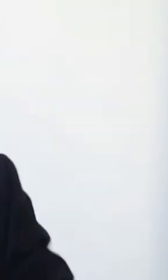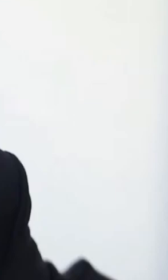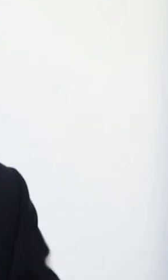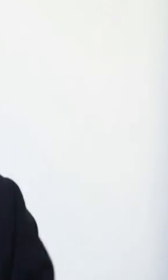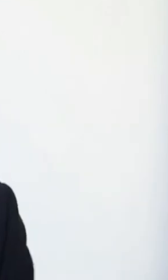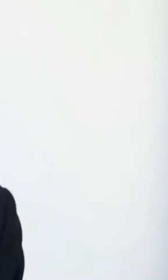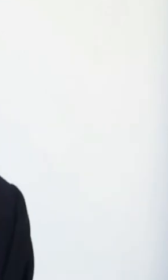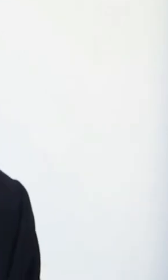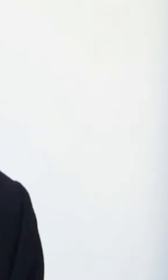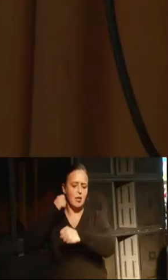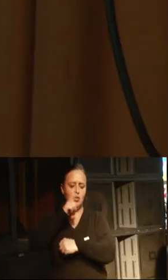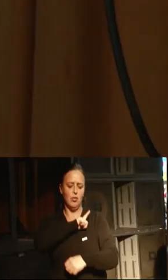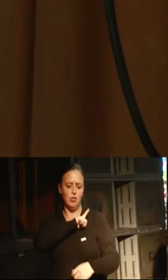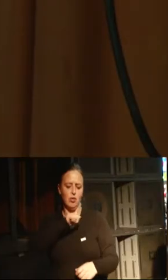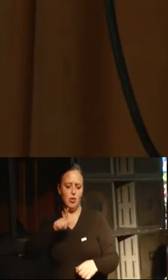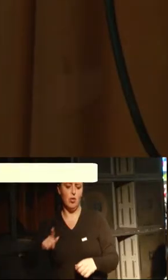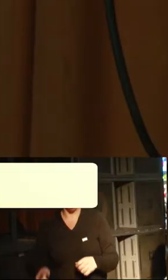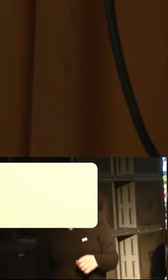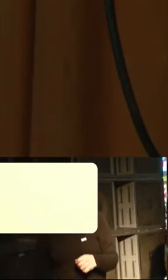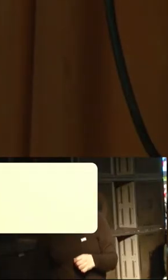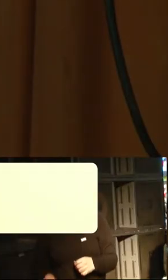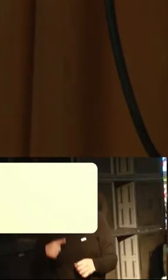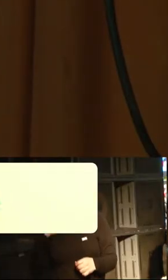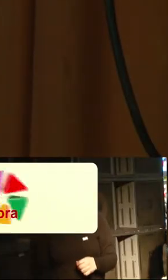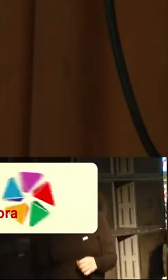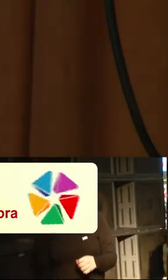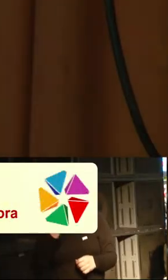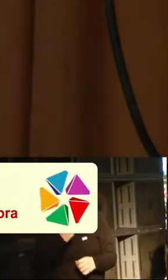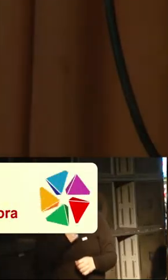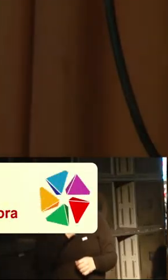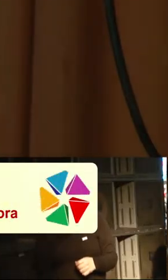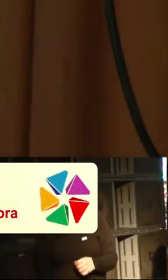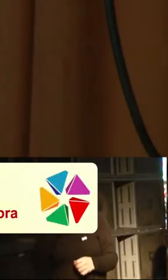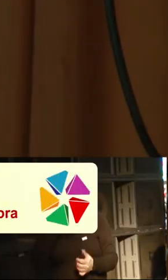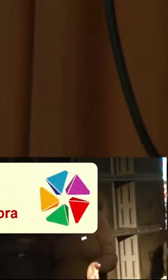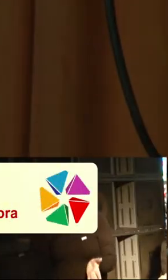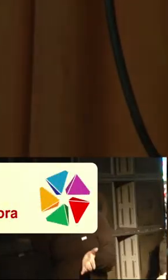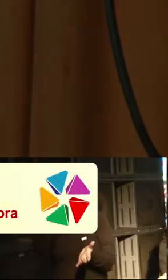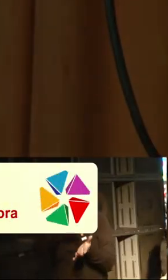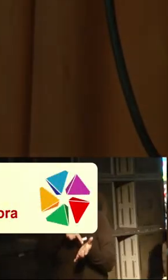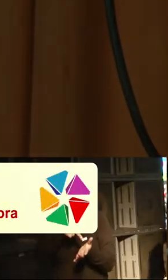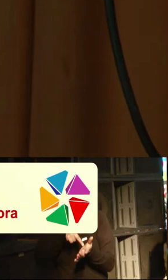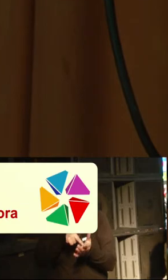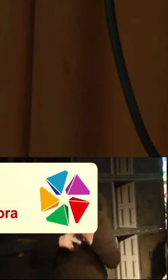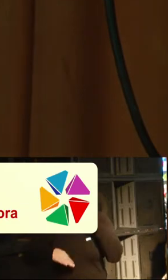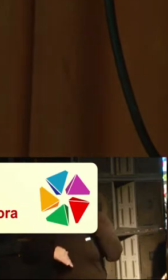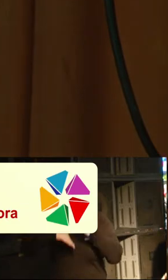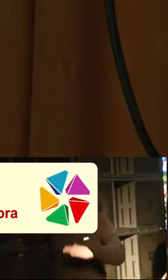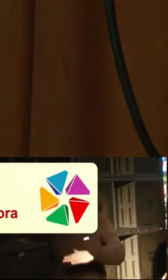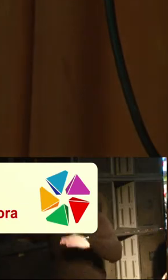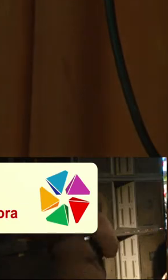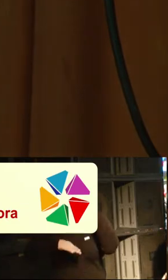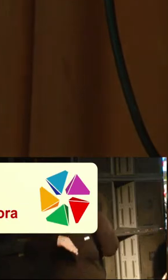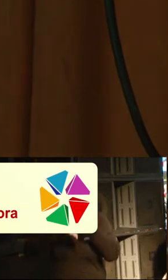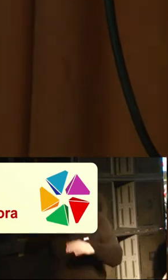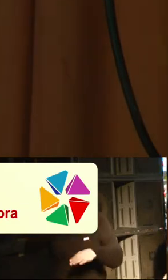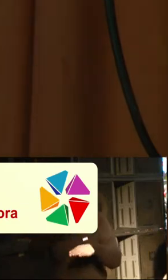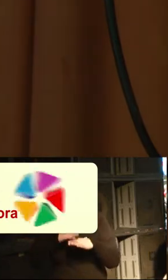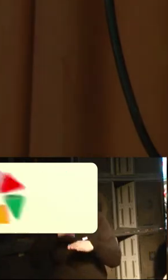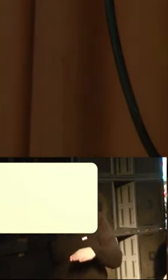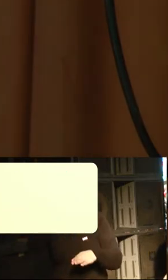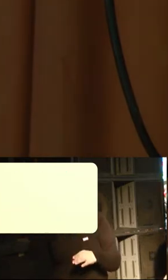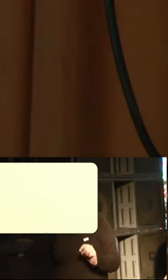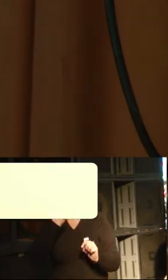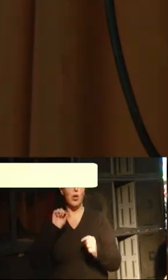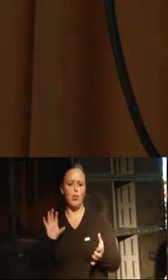iniciar uma grande mudança na viagem nós temos a certeza que construímos mais do que uma